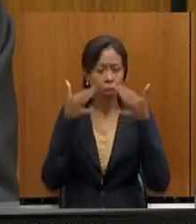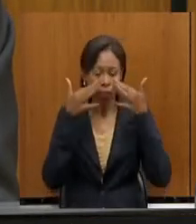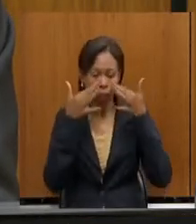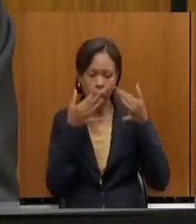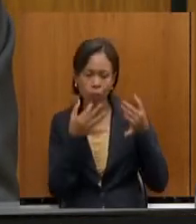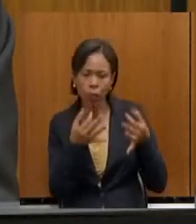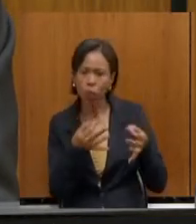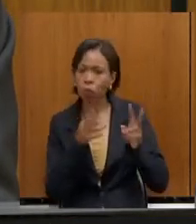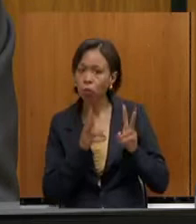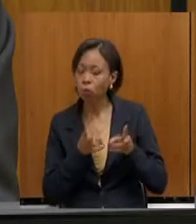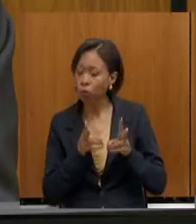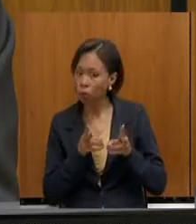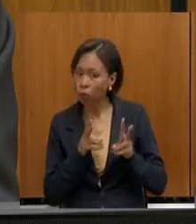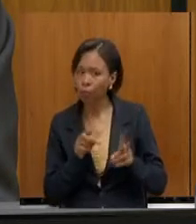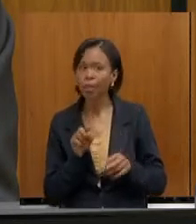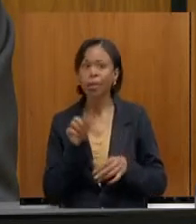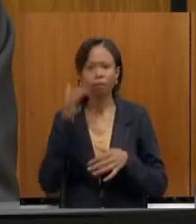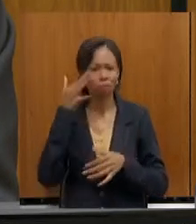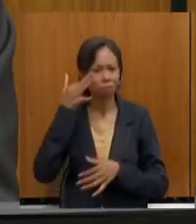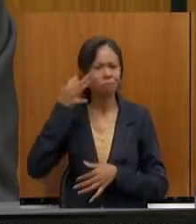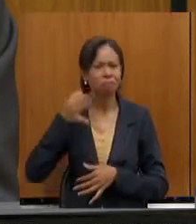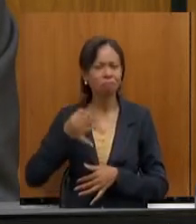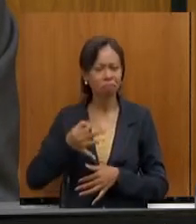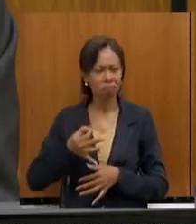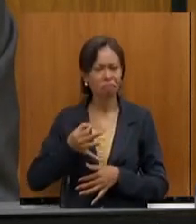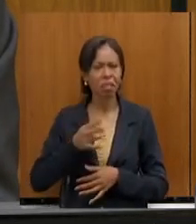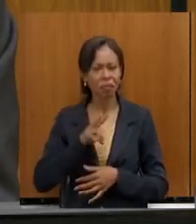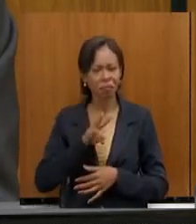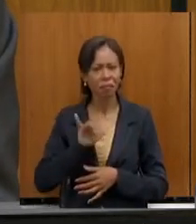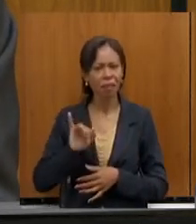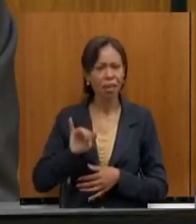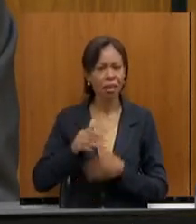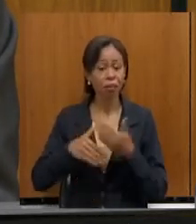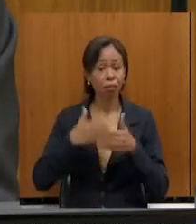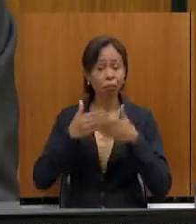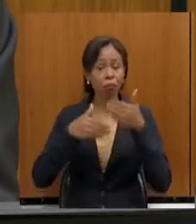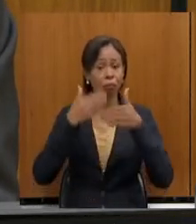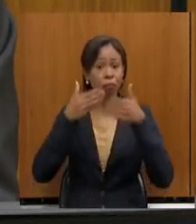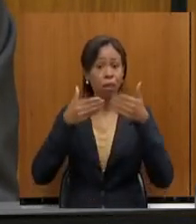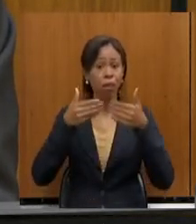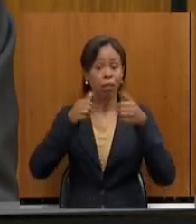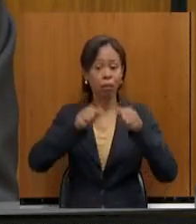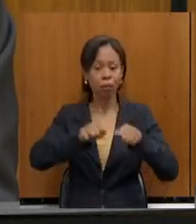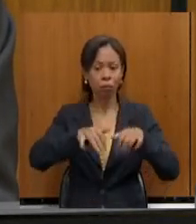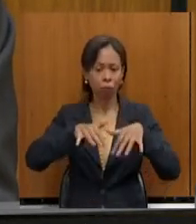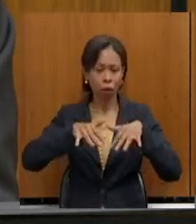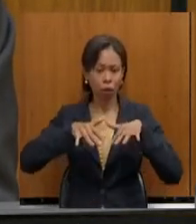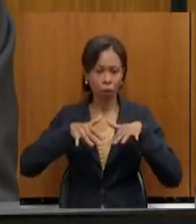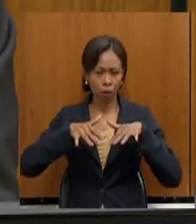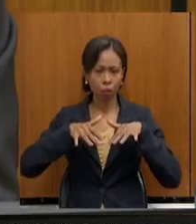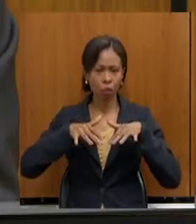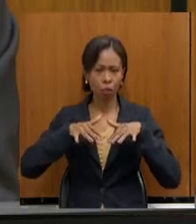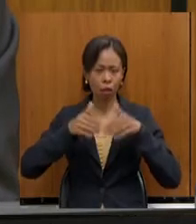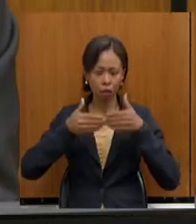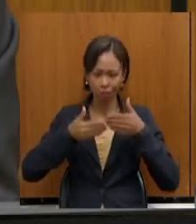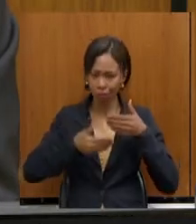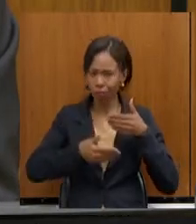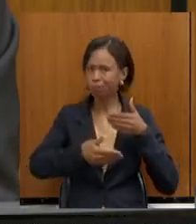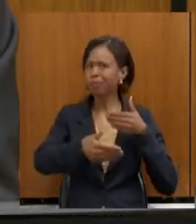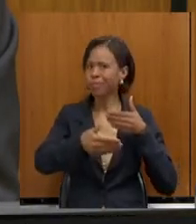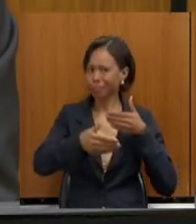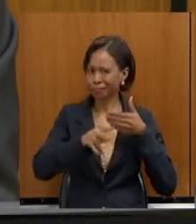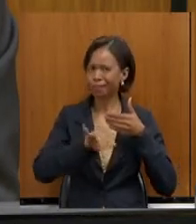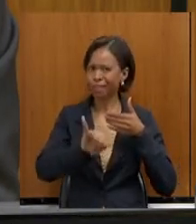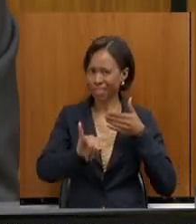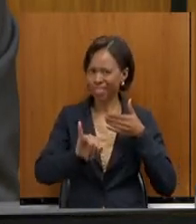trará um grande engrandecimento nas audiências públicas que aconteceram daqui para frente trazendo